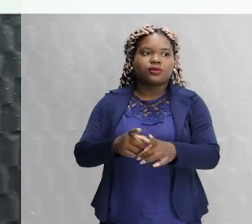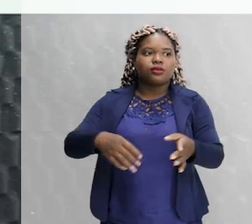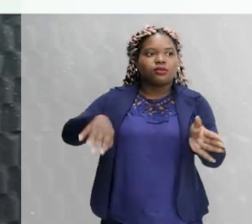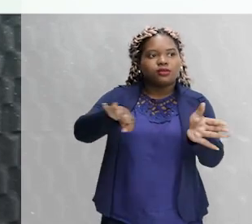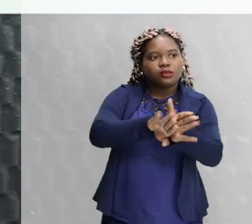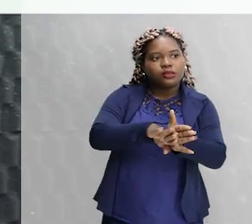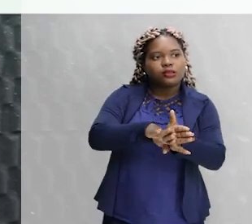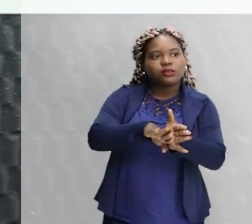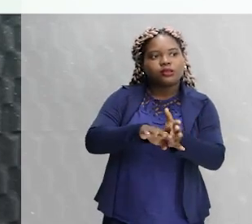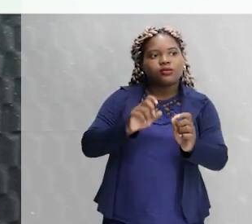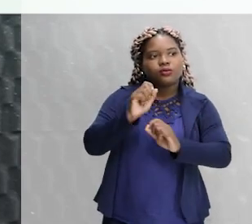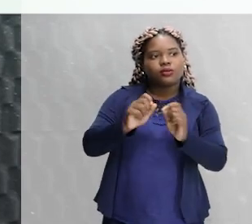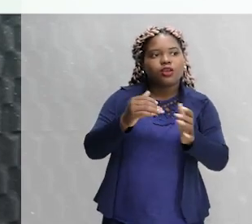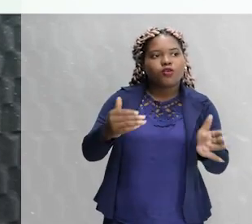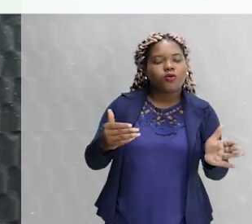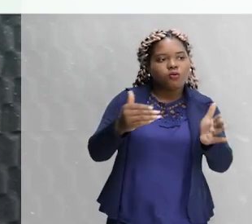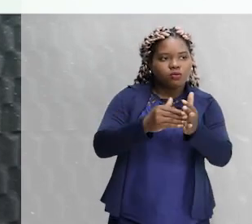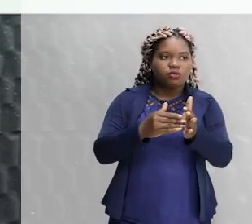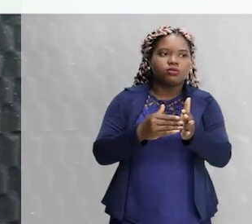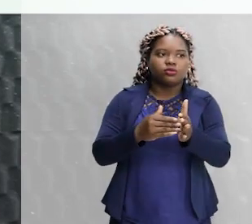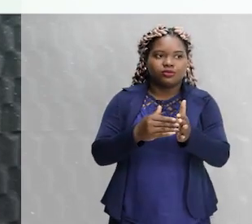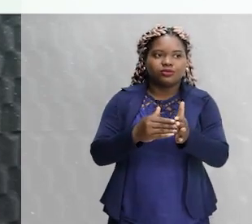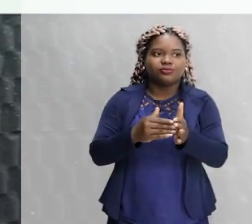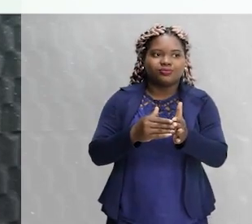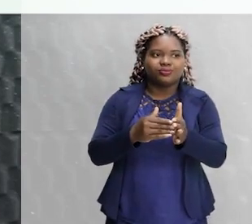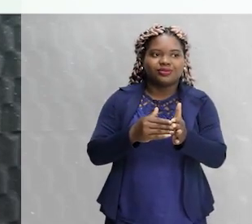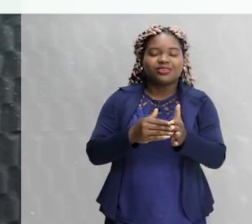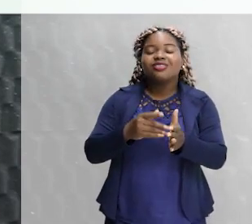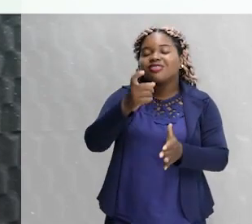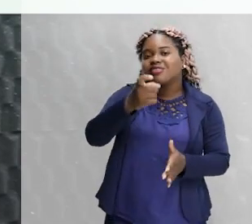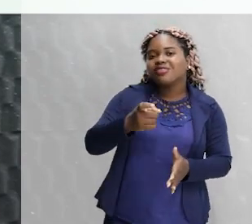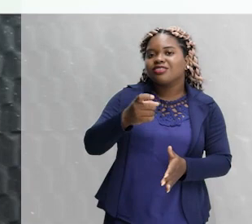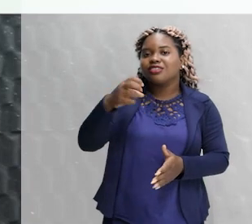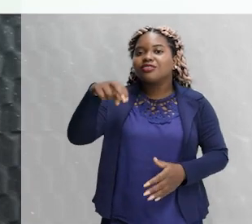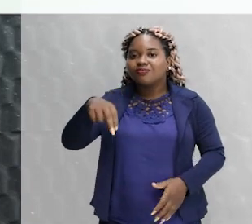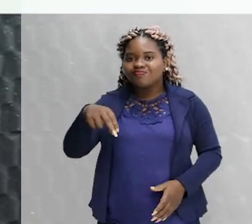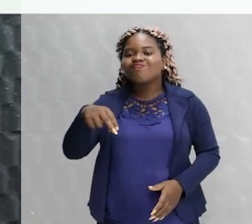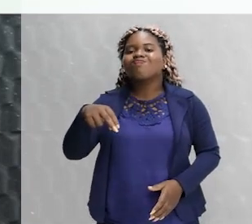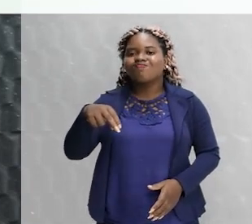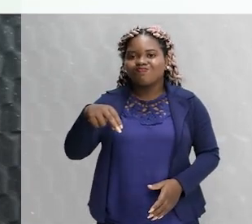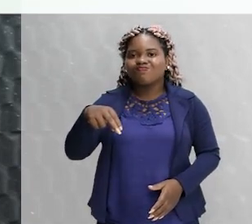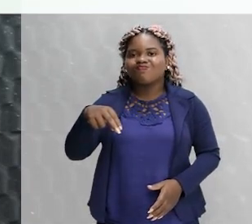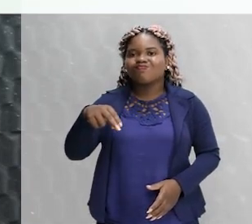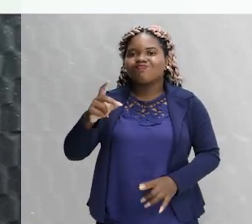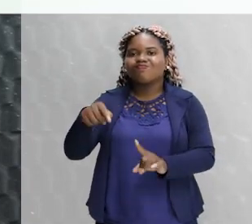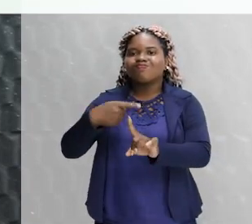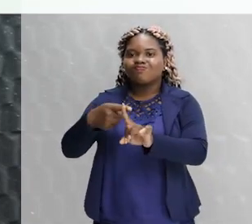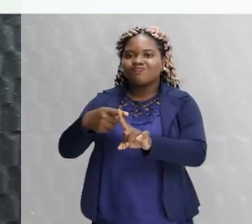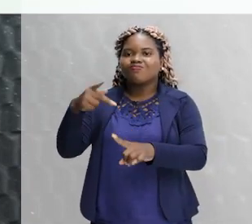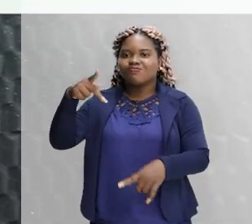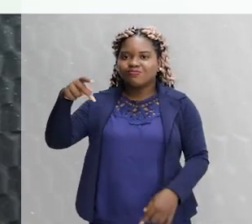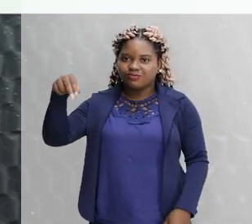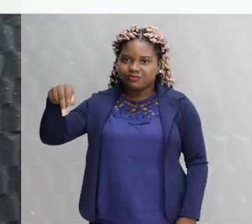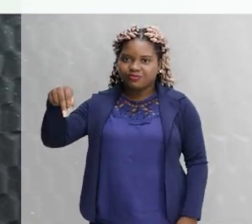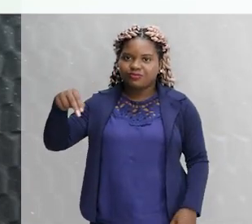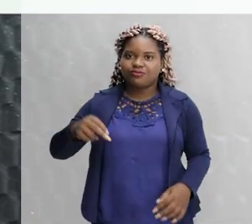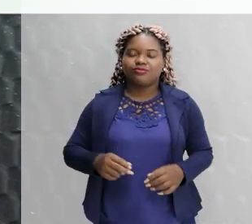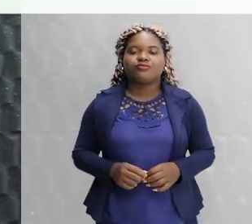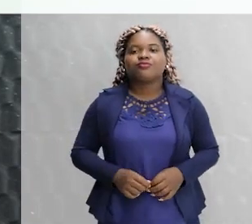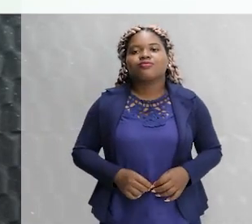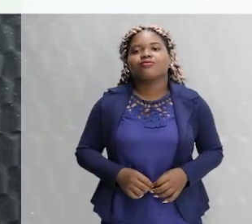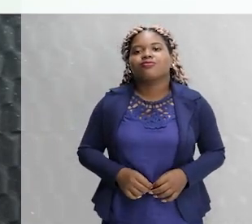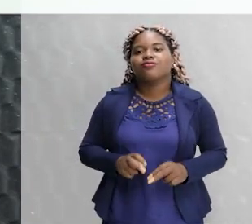Até fazer isso com o último elemento, né? Vai fazer o somatório do Xn pelo Pn. Tá?